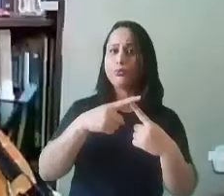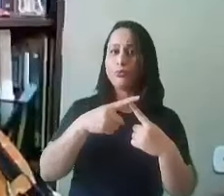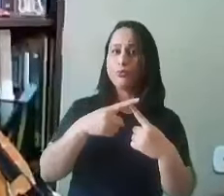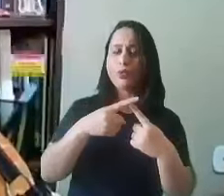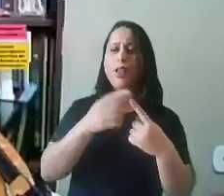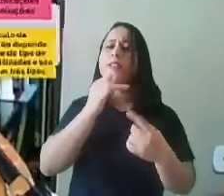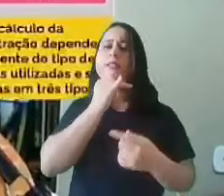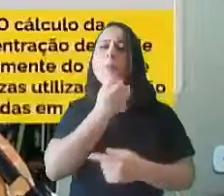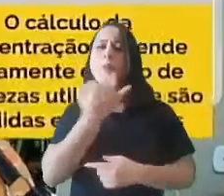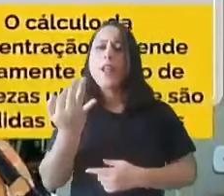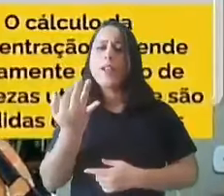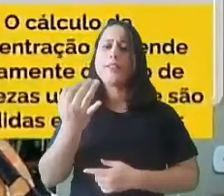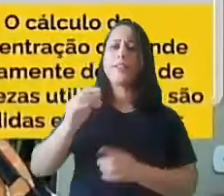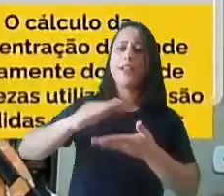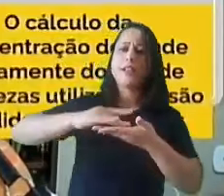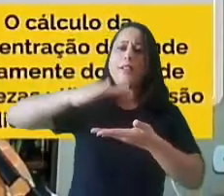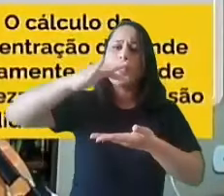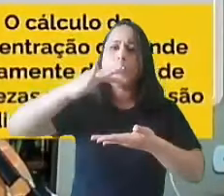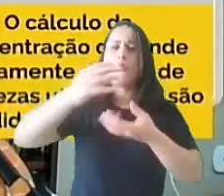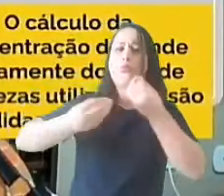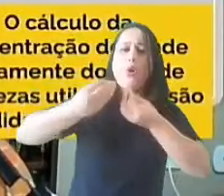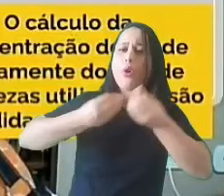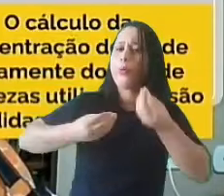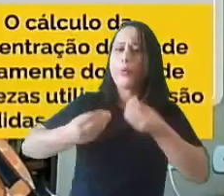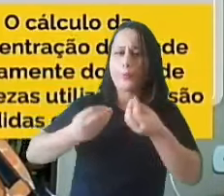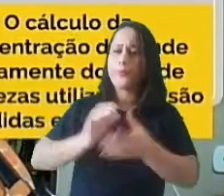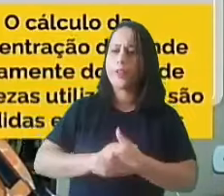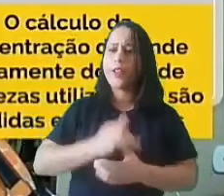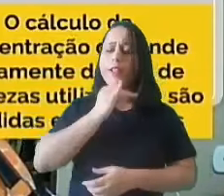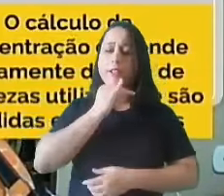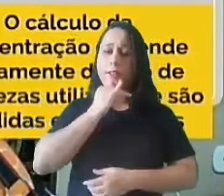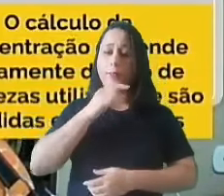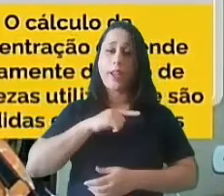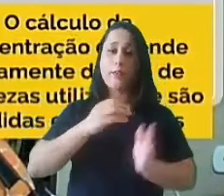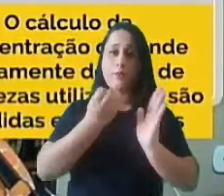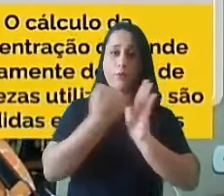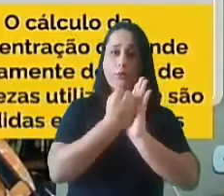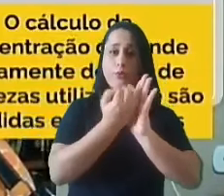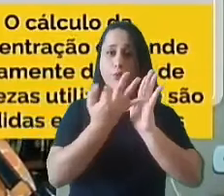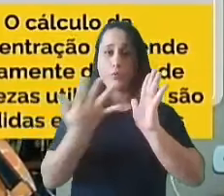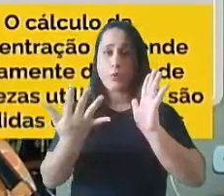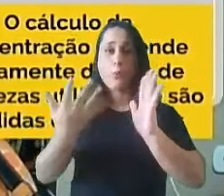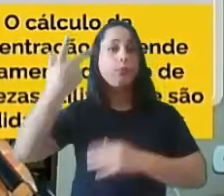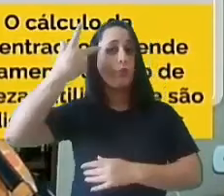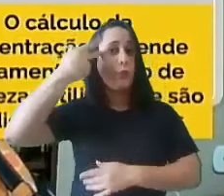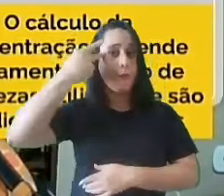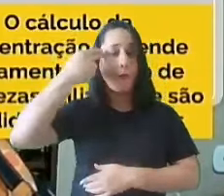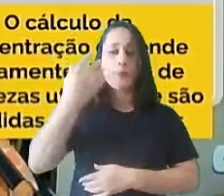É importante observar que as concentrações das soluções podem ser